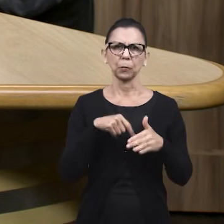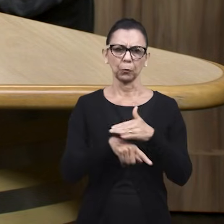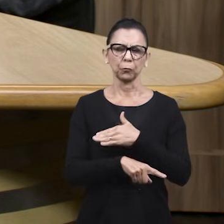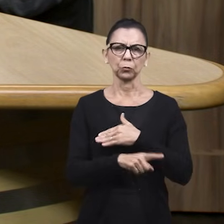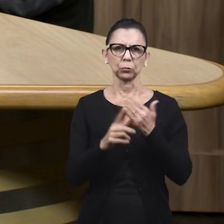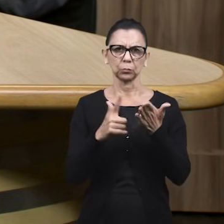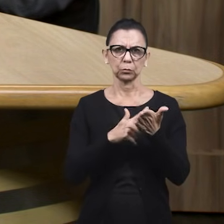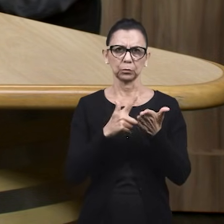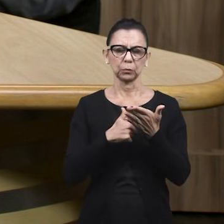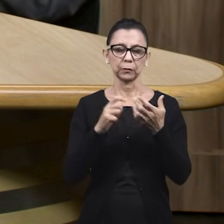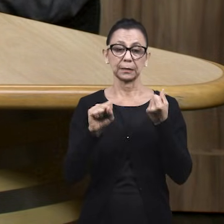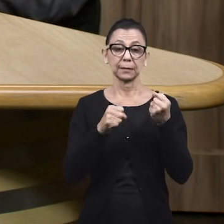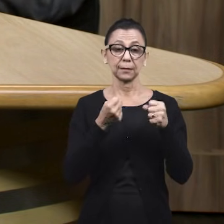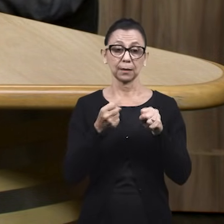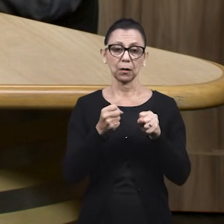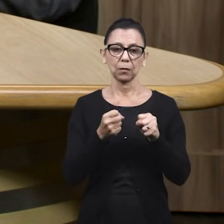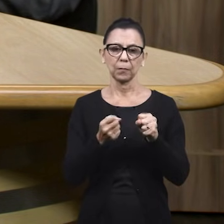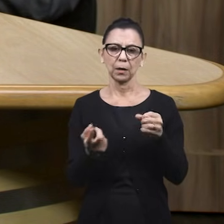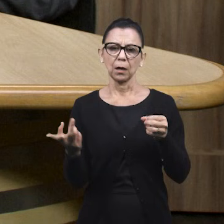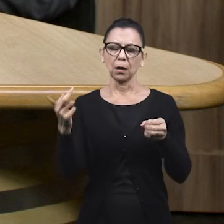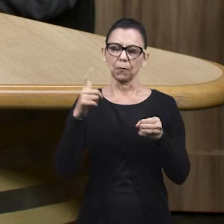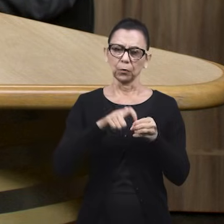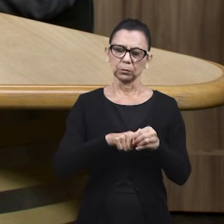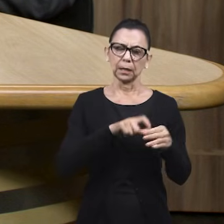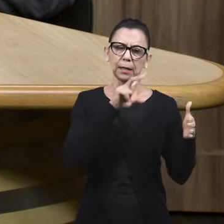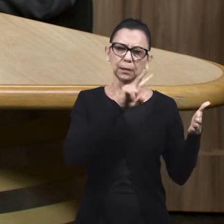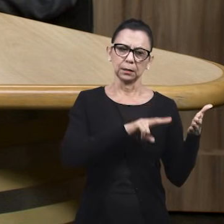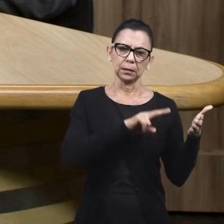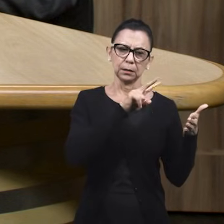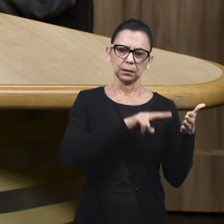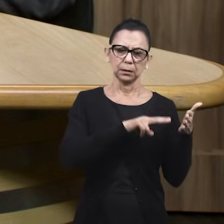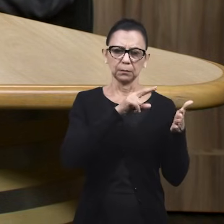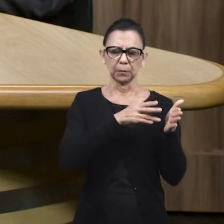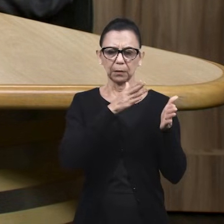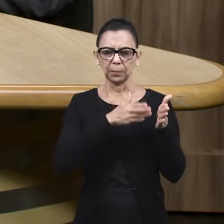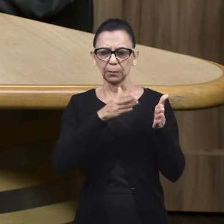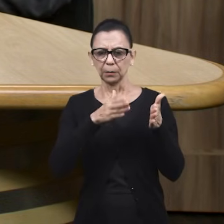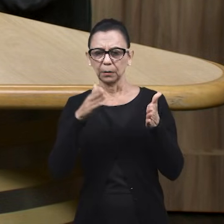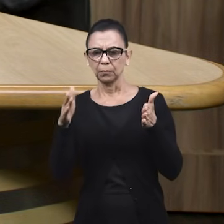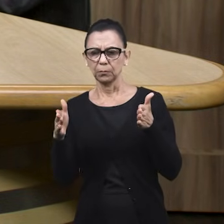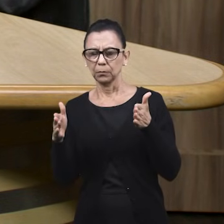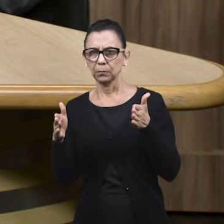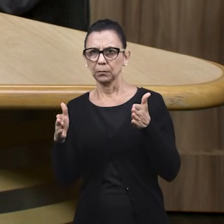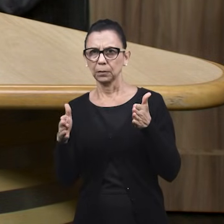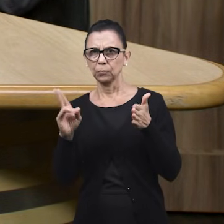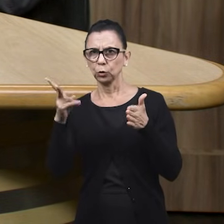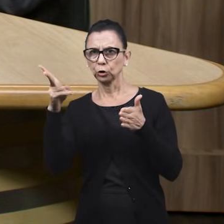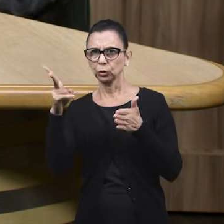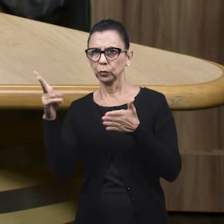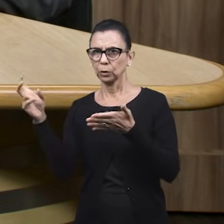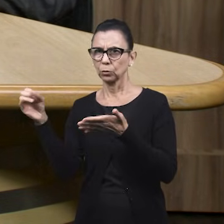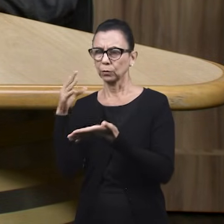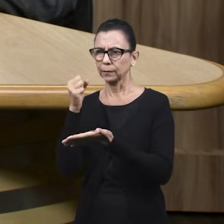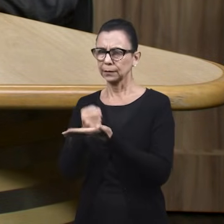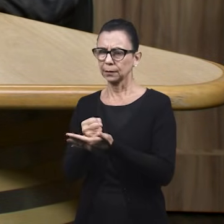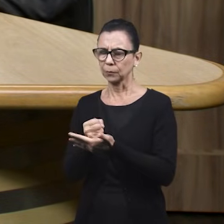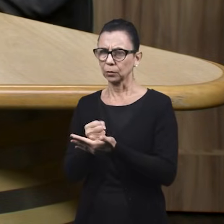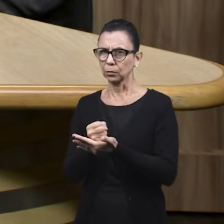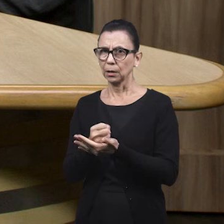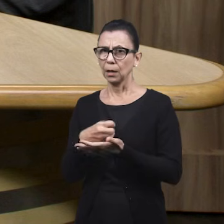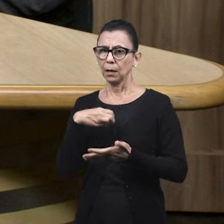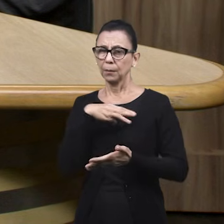Salmo hoje, né? Mas, depois que li tudo, voltei no Novo Testamento. Quando